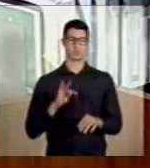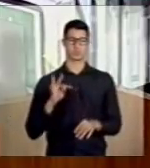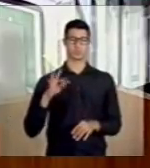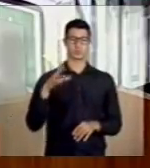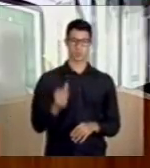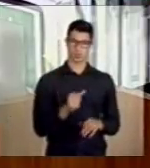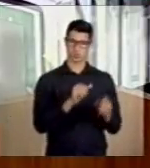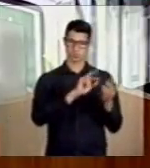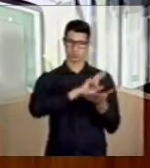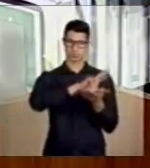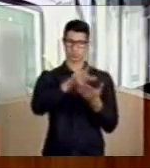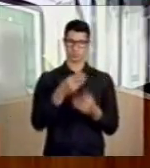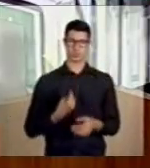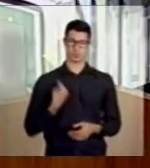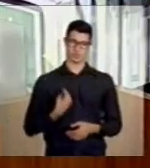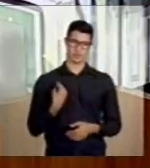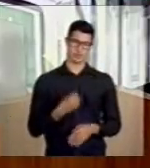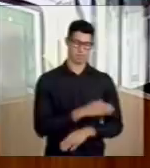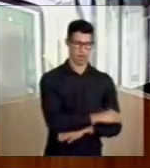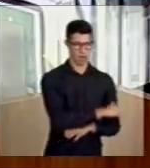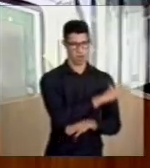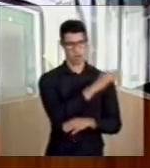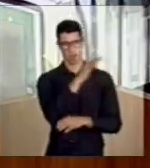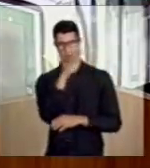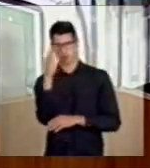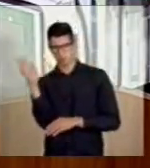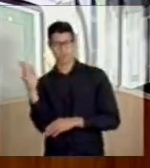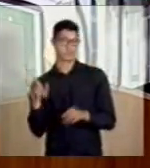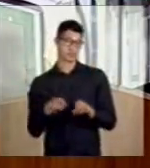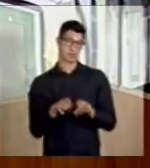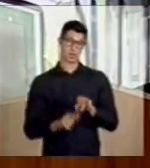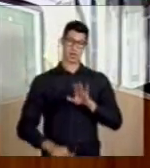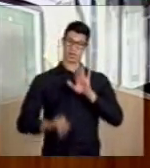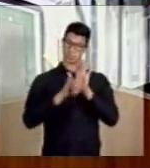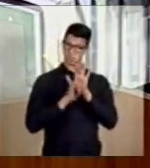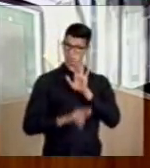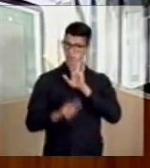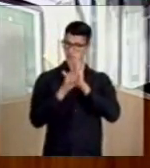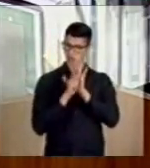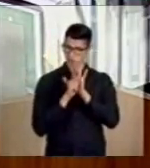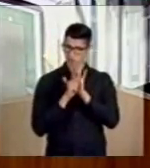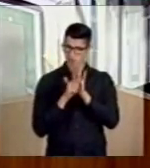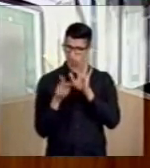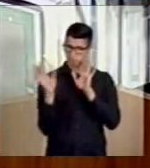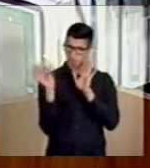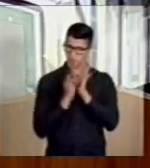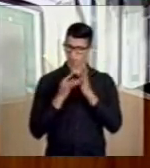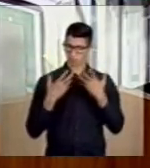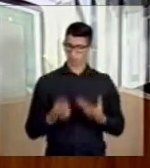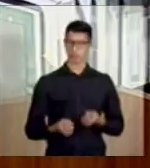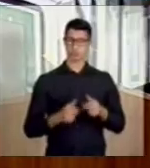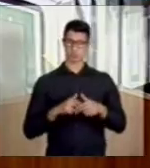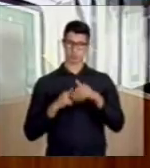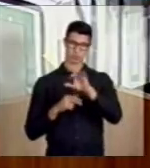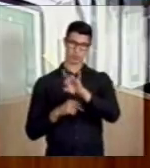todos os aspectos da vida. A orientação sexual e a identidade de gênero autodefinidas por